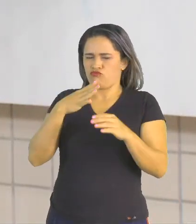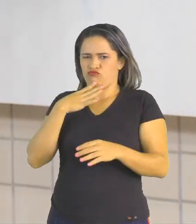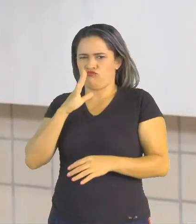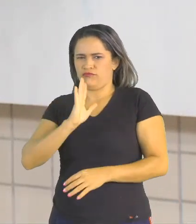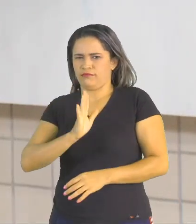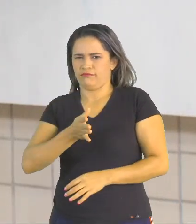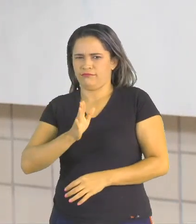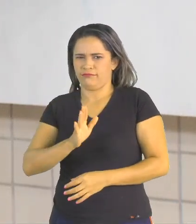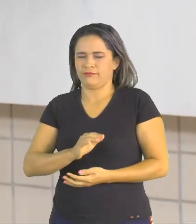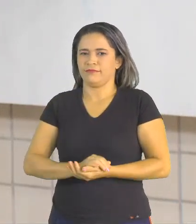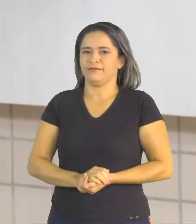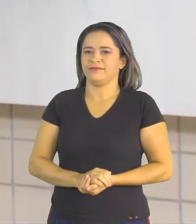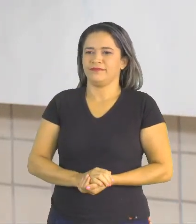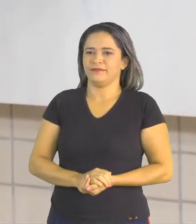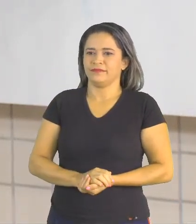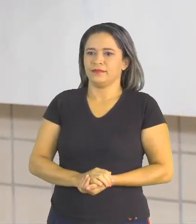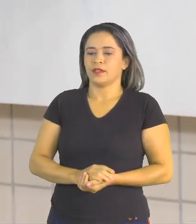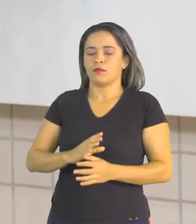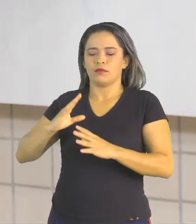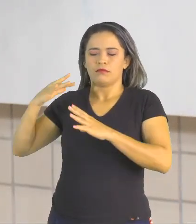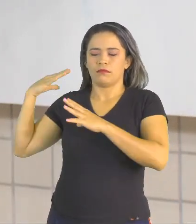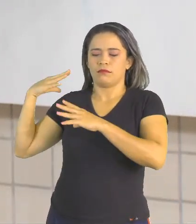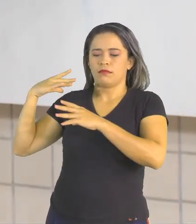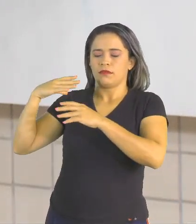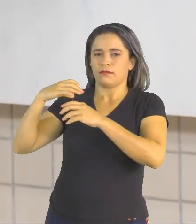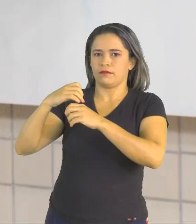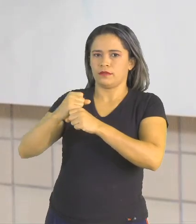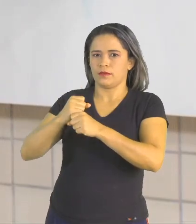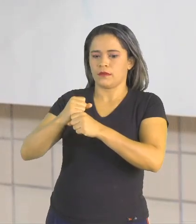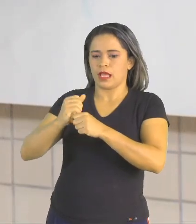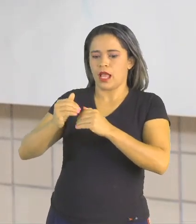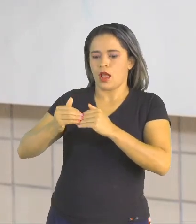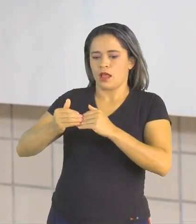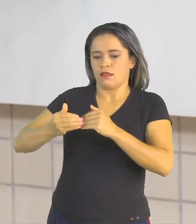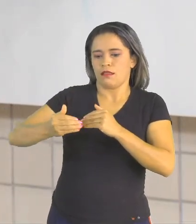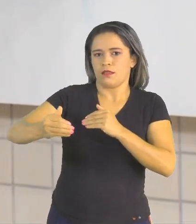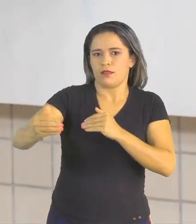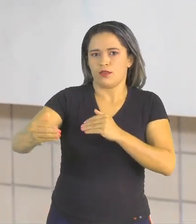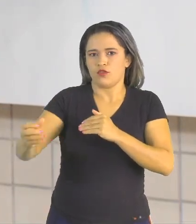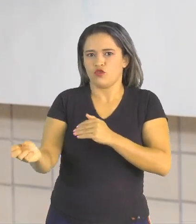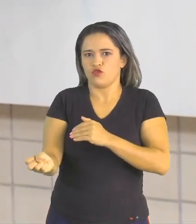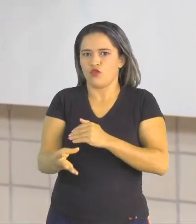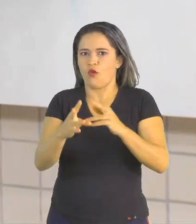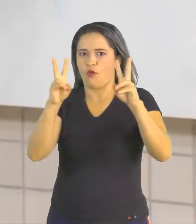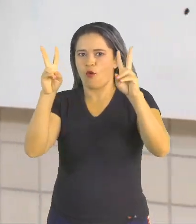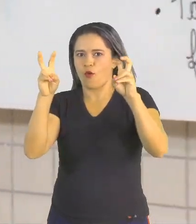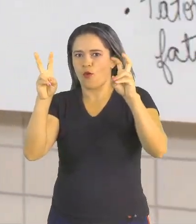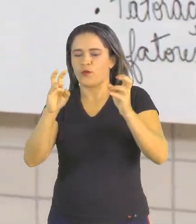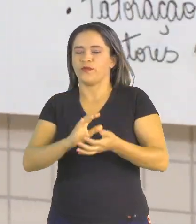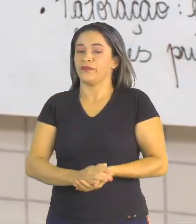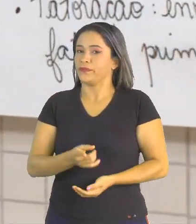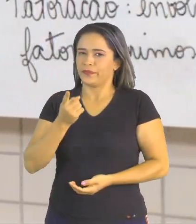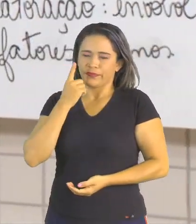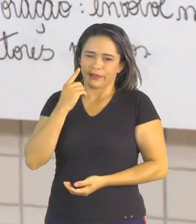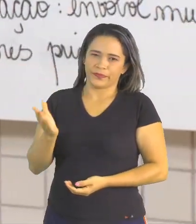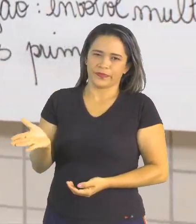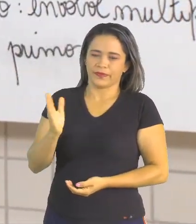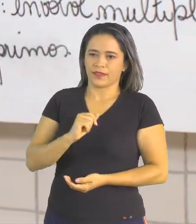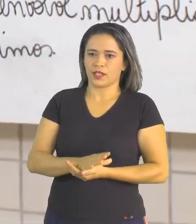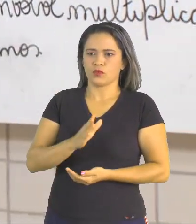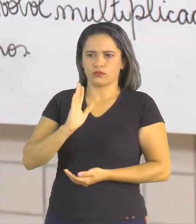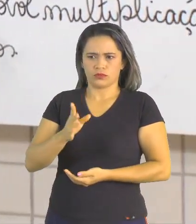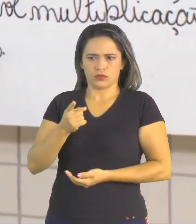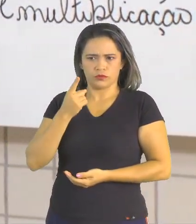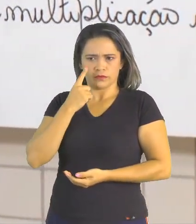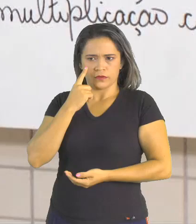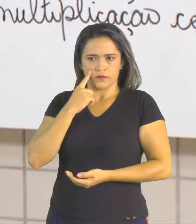conhecemos, fazer uma breve revisão, mas entrando em algum outro conteúdo novo. Vamos comigo? Olha só, nós já vimos